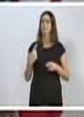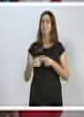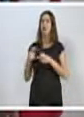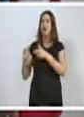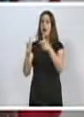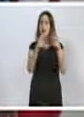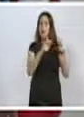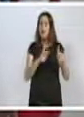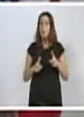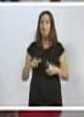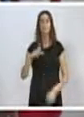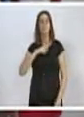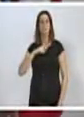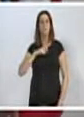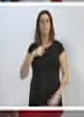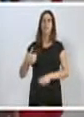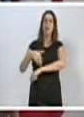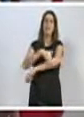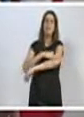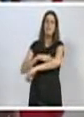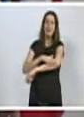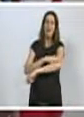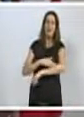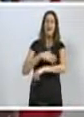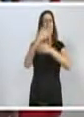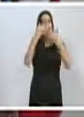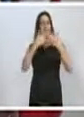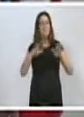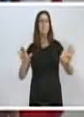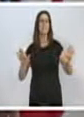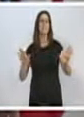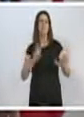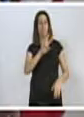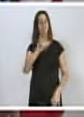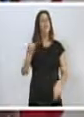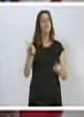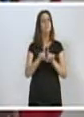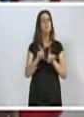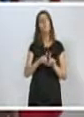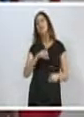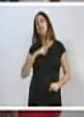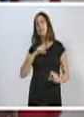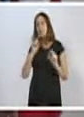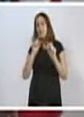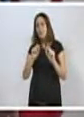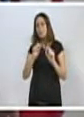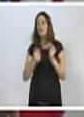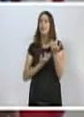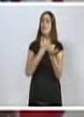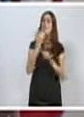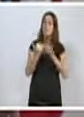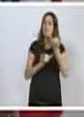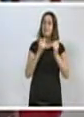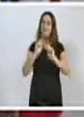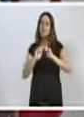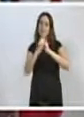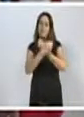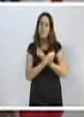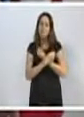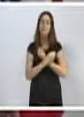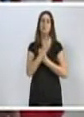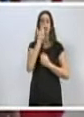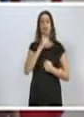existir um parque público, vai ter também um brinquedo para uma criança cadeirante.